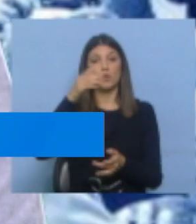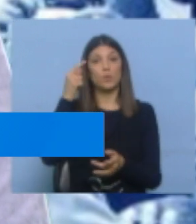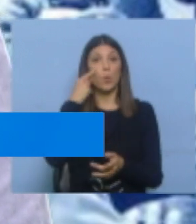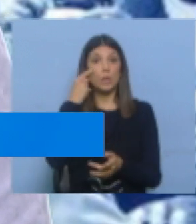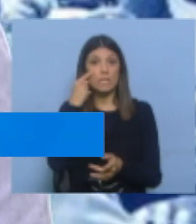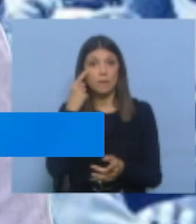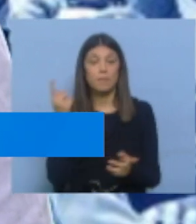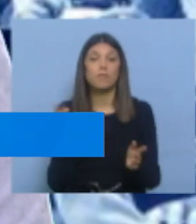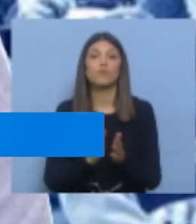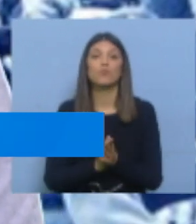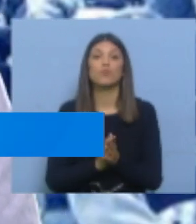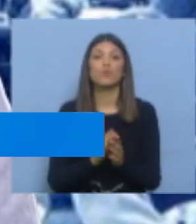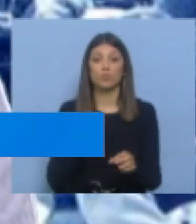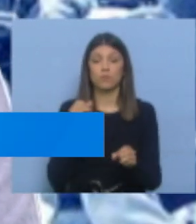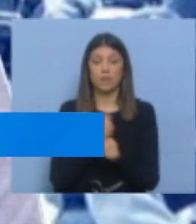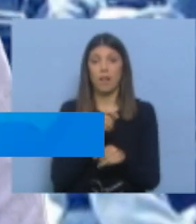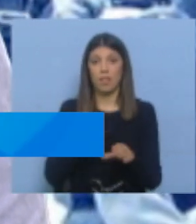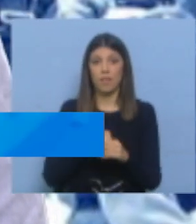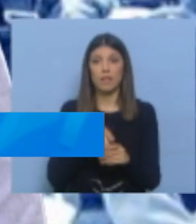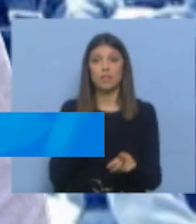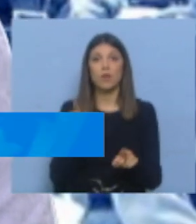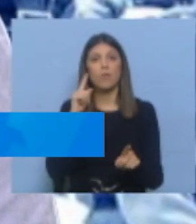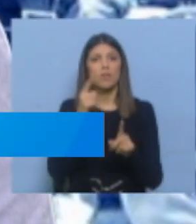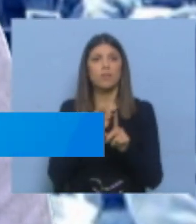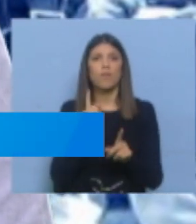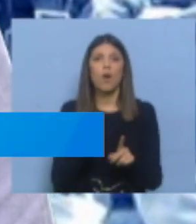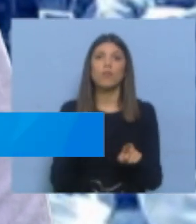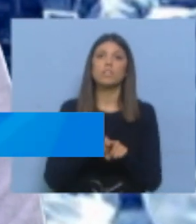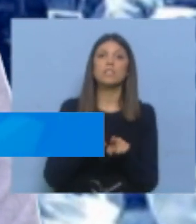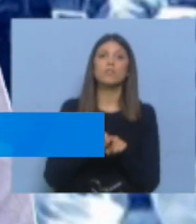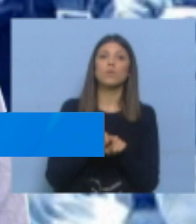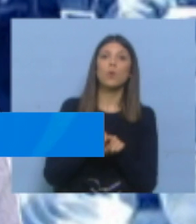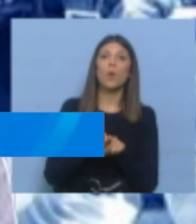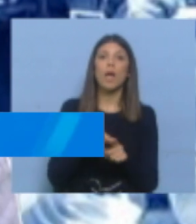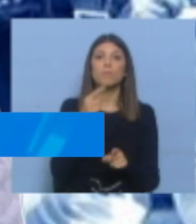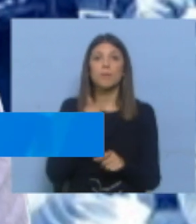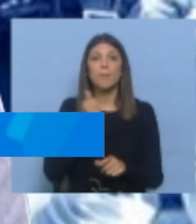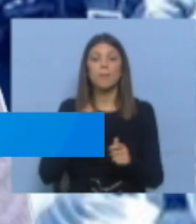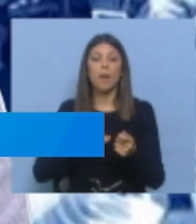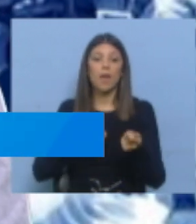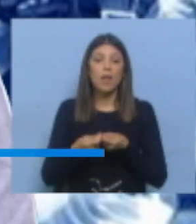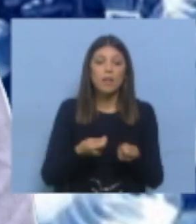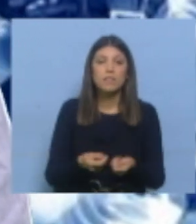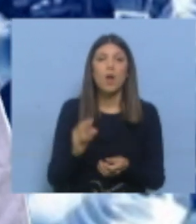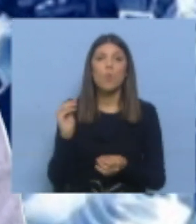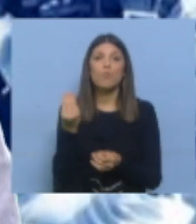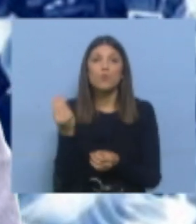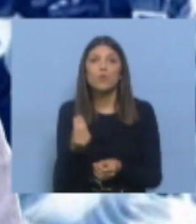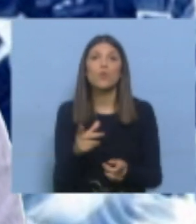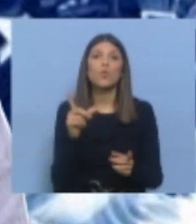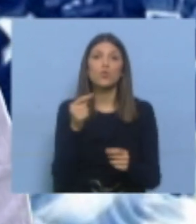pretende precisamente isto, conciliar o performance organizacional, não é? Tudo o que é o produto, a atividade